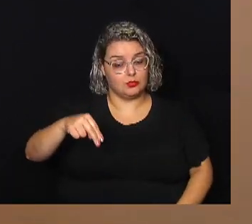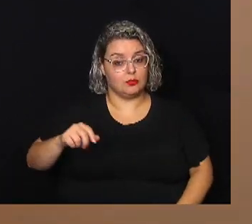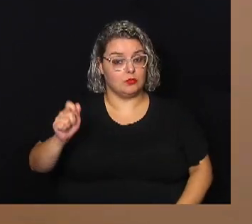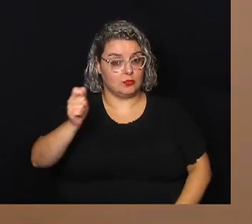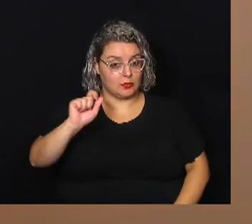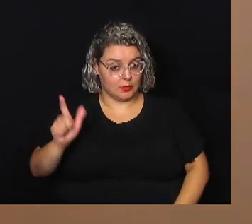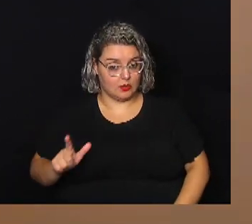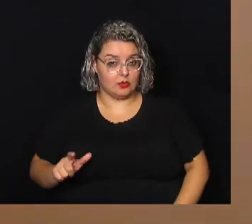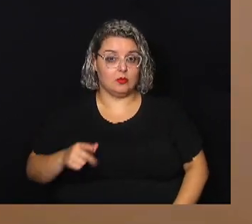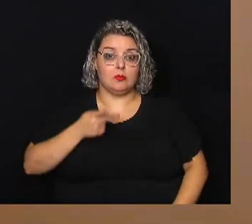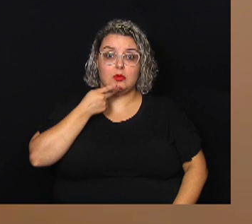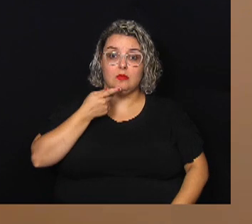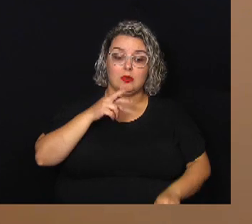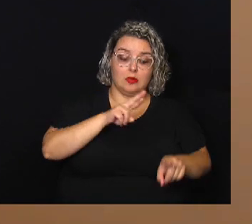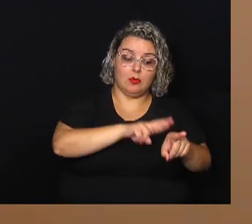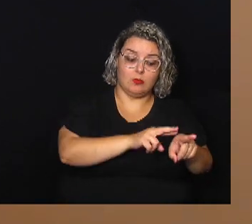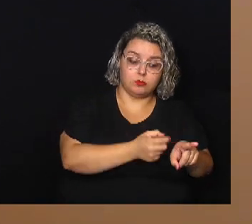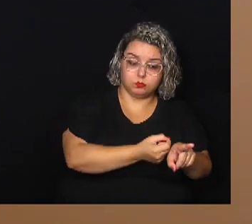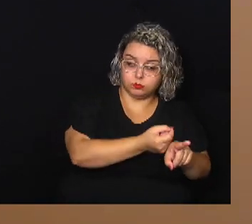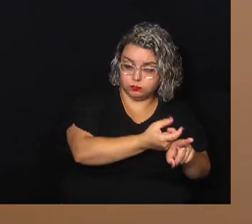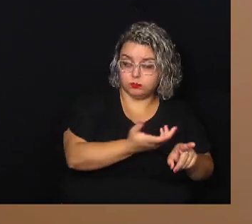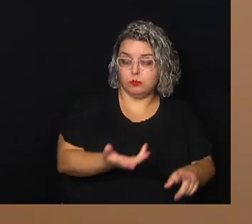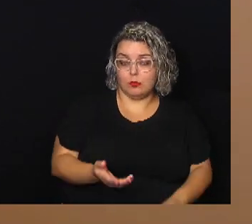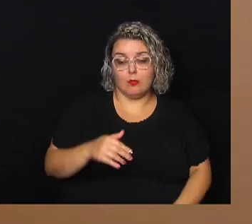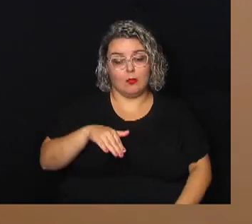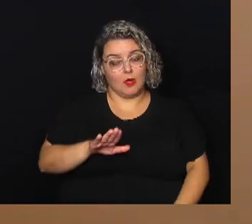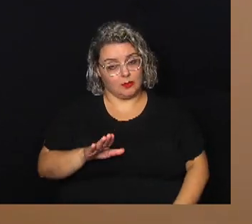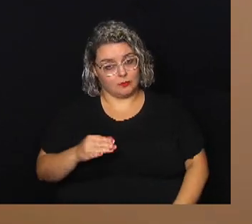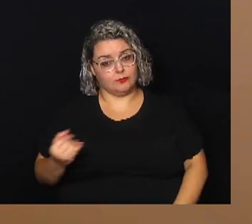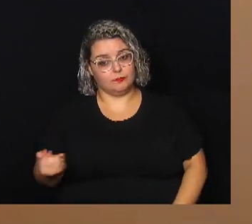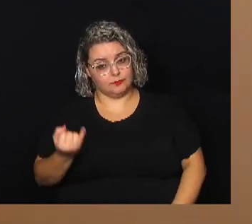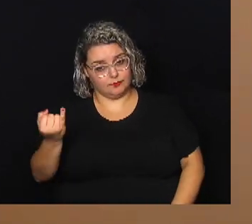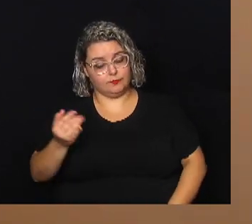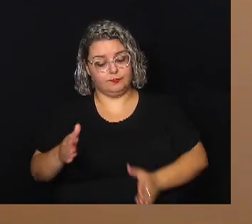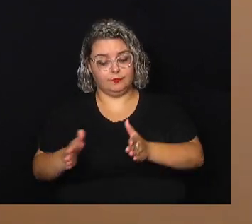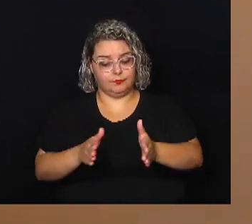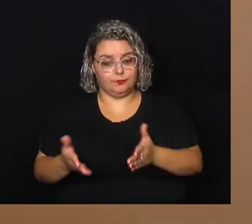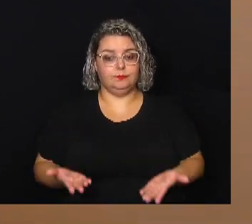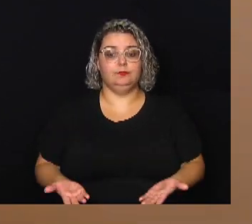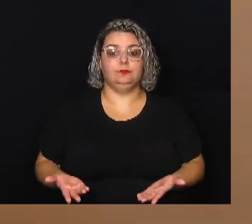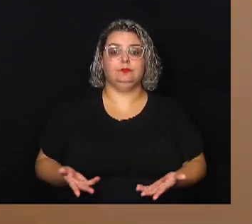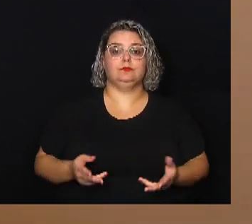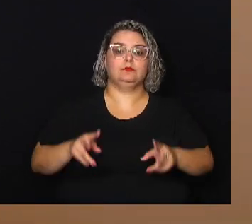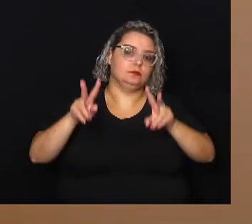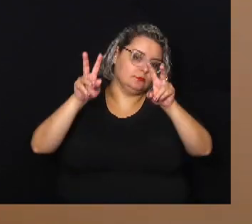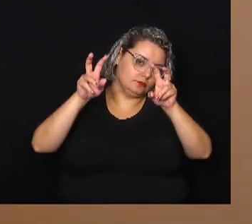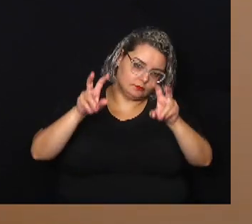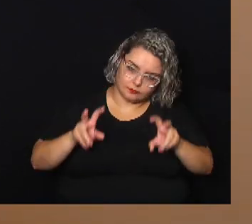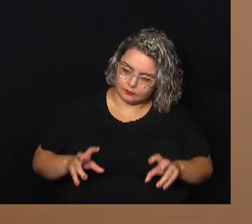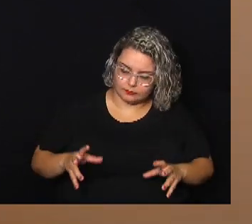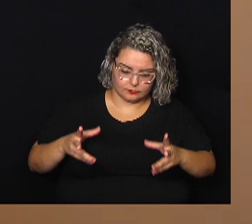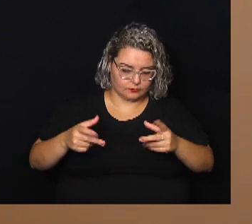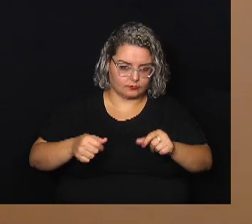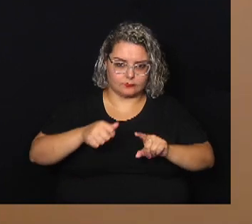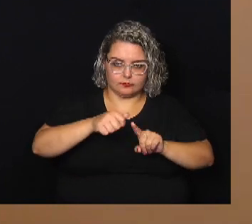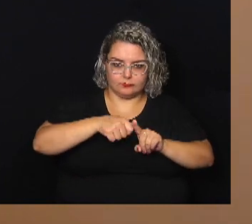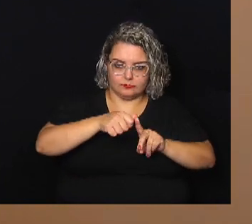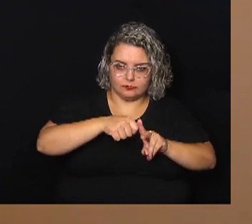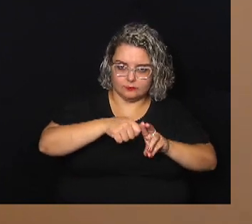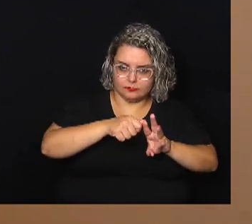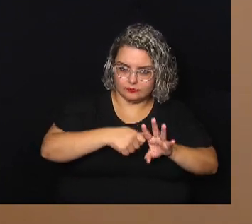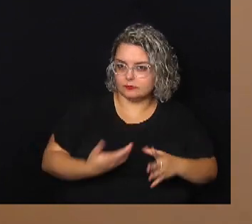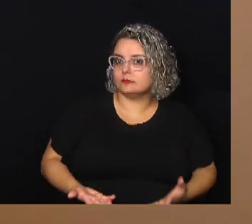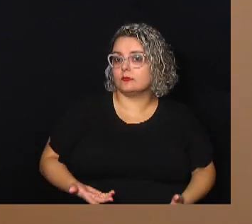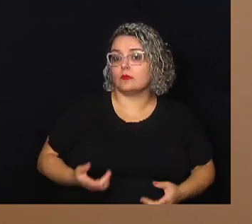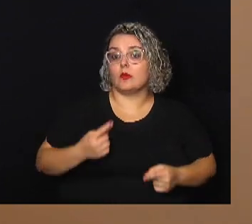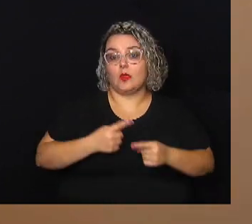câncer de próstata, mas é importante que esse tema seja abordado todos os meses, porque o tumor